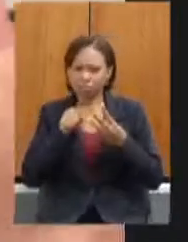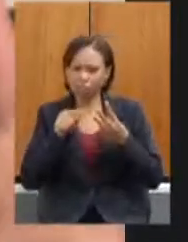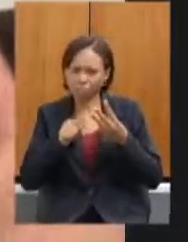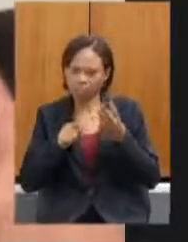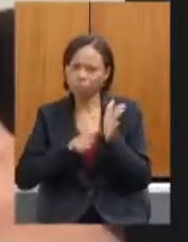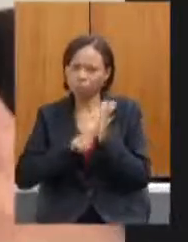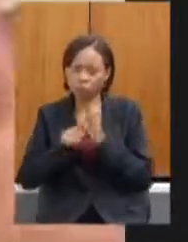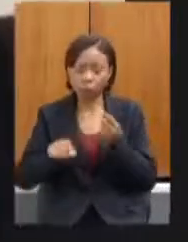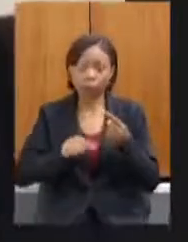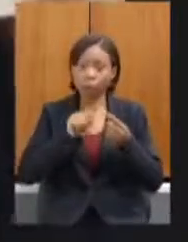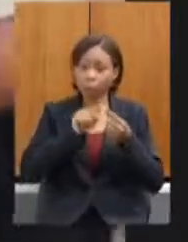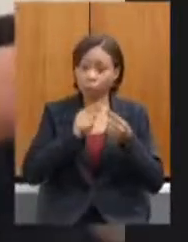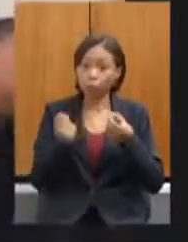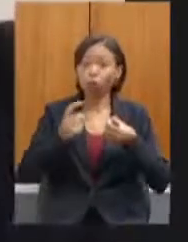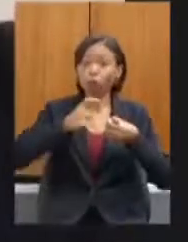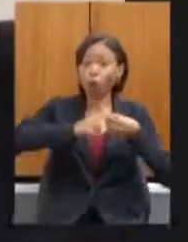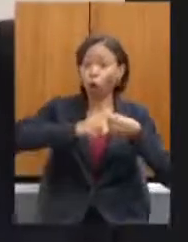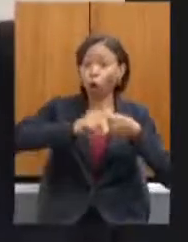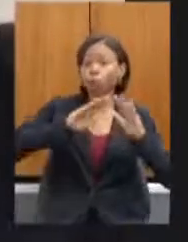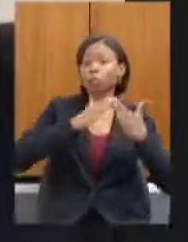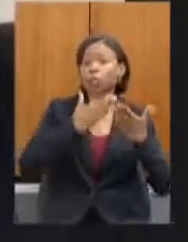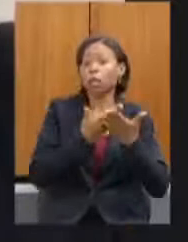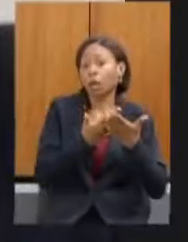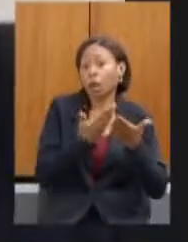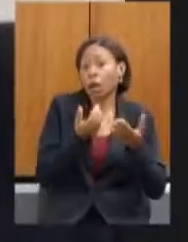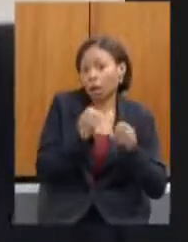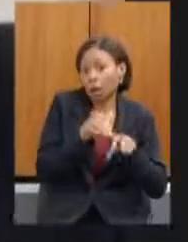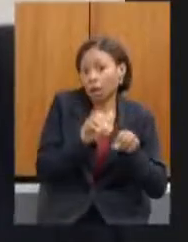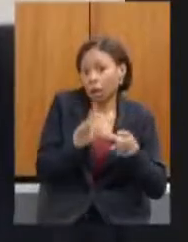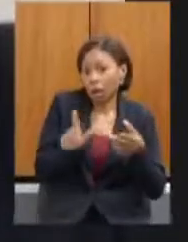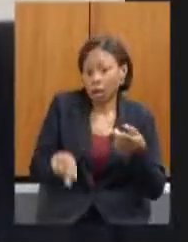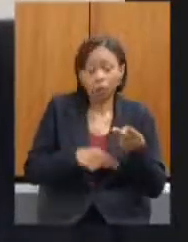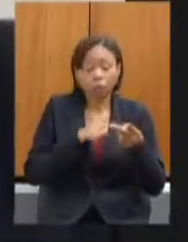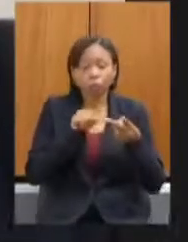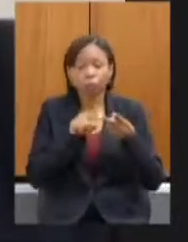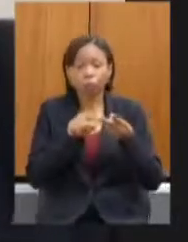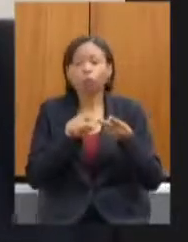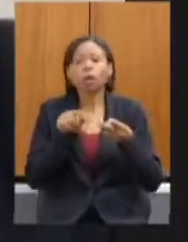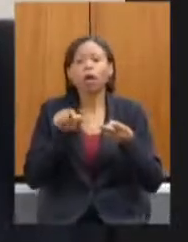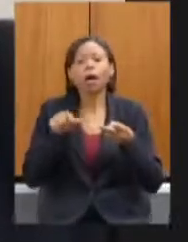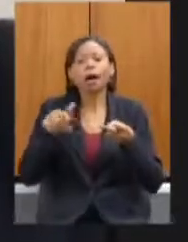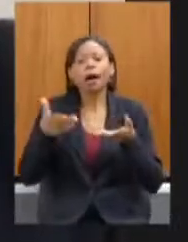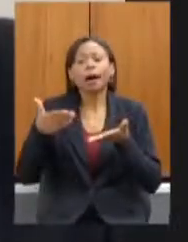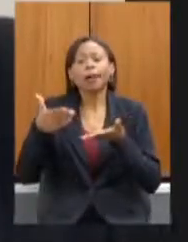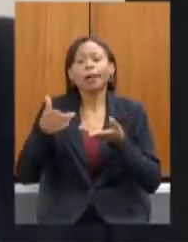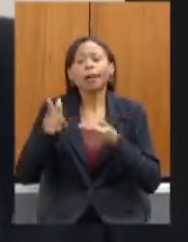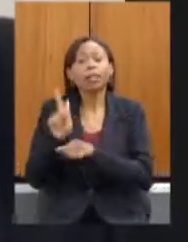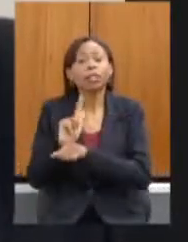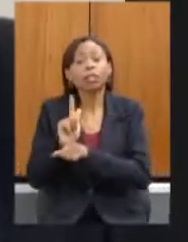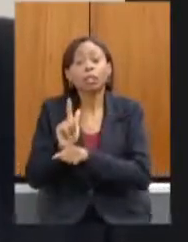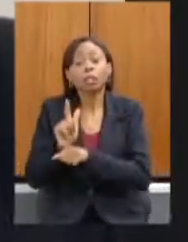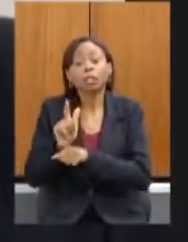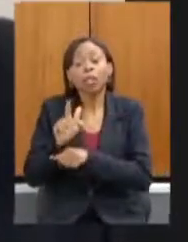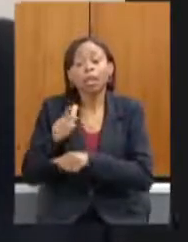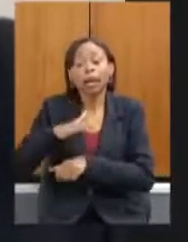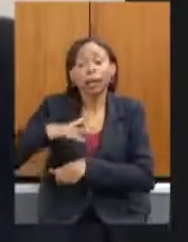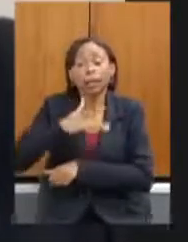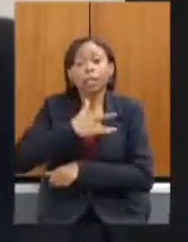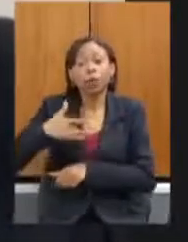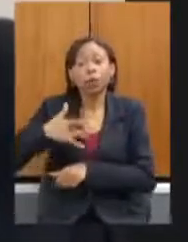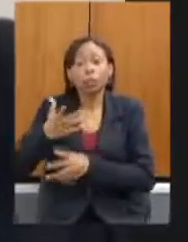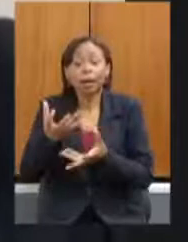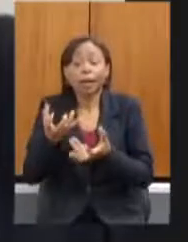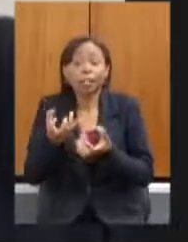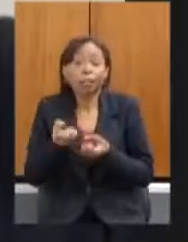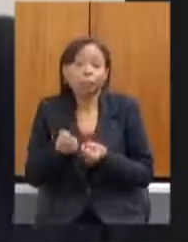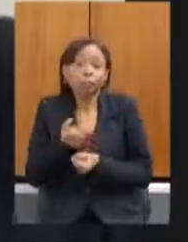relativa à volta às aulas a segunda o preparo da gerência de saúde para receber a vacina EA toda a